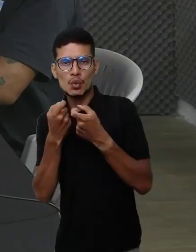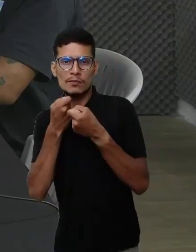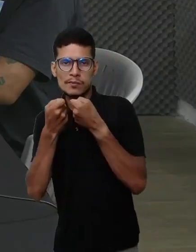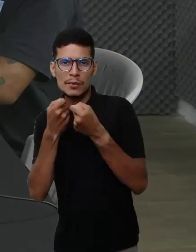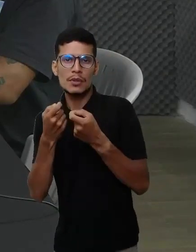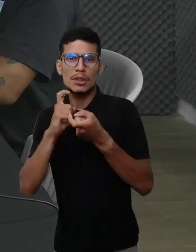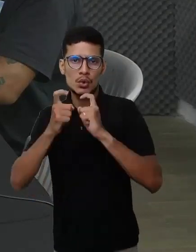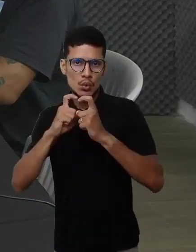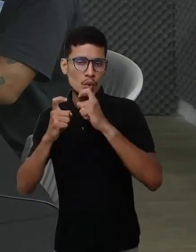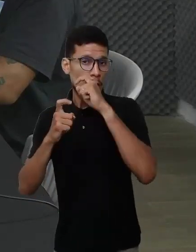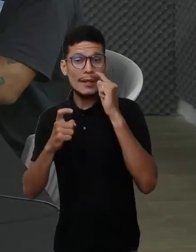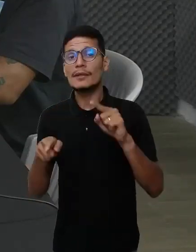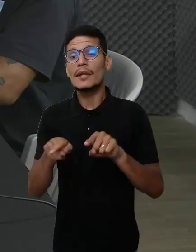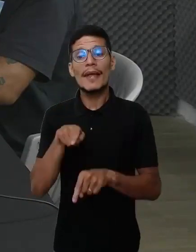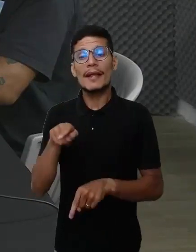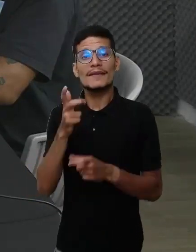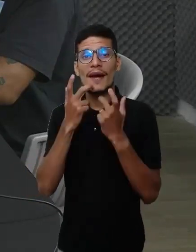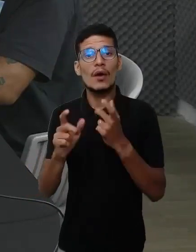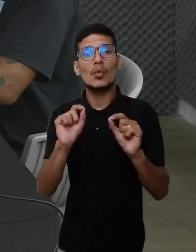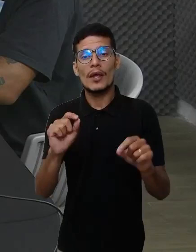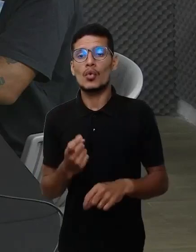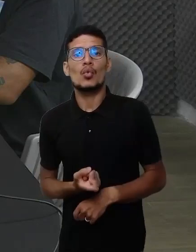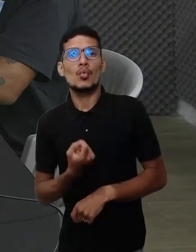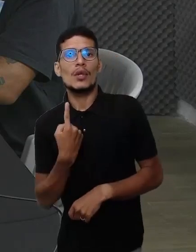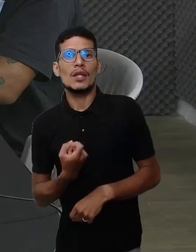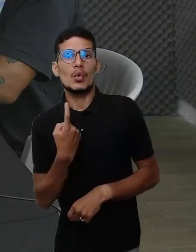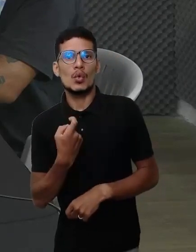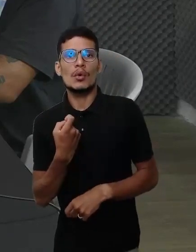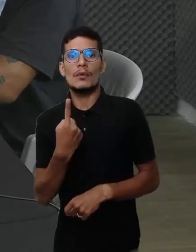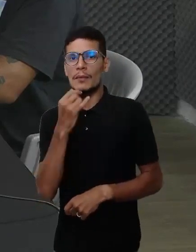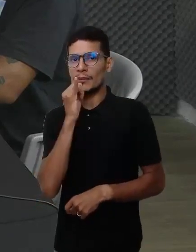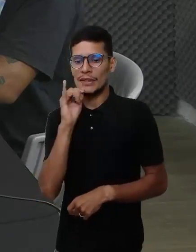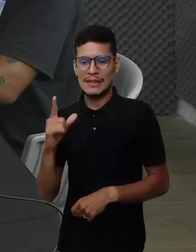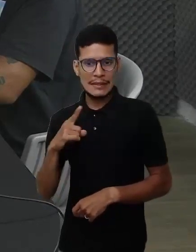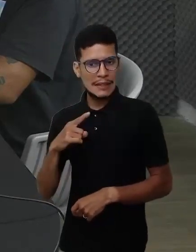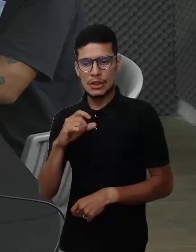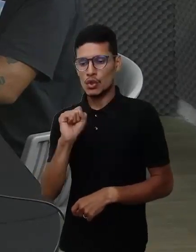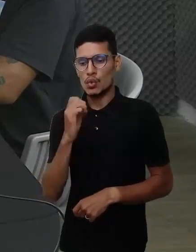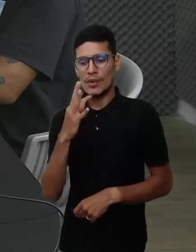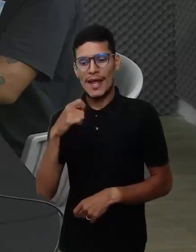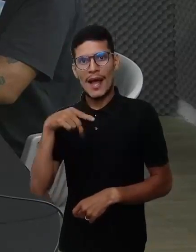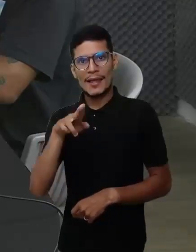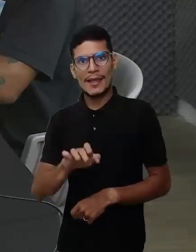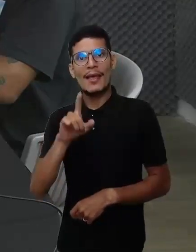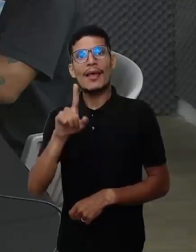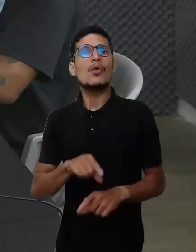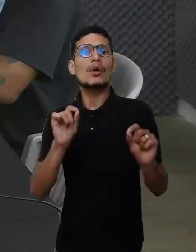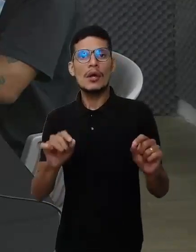exemplo, que os únicos programas que têm o nosso sotaque, por exemplo, falar de Pernambuco, são